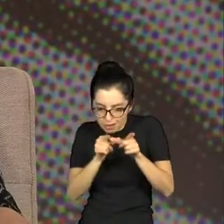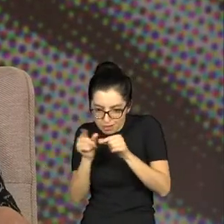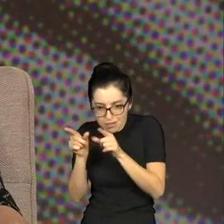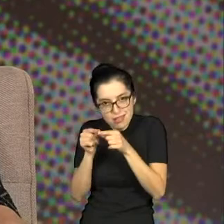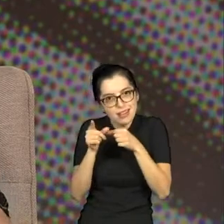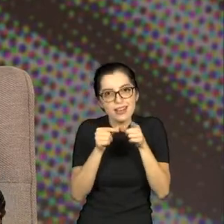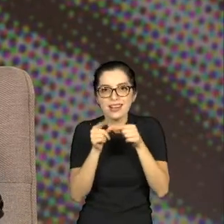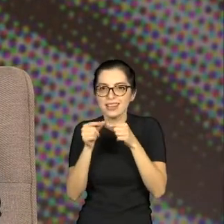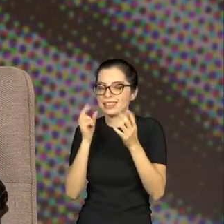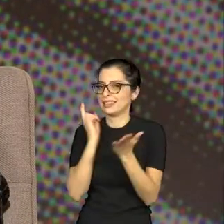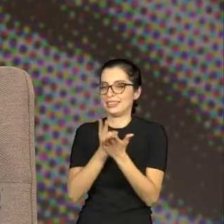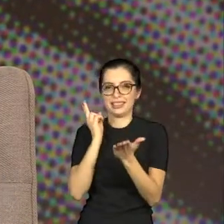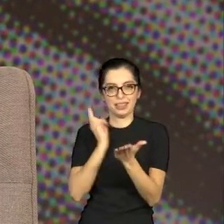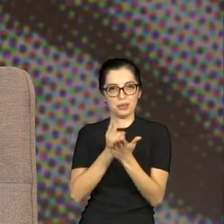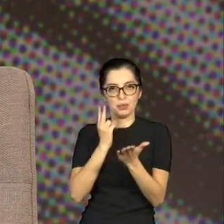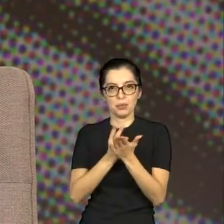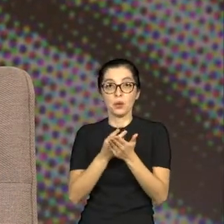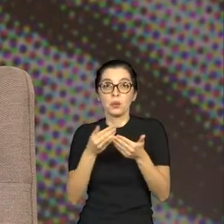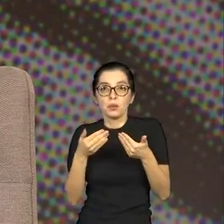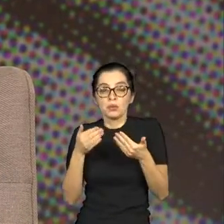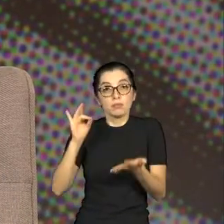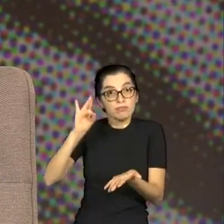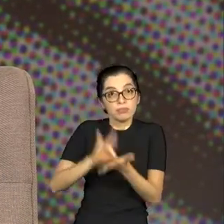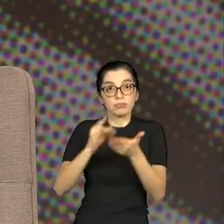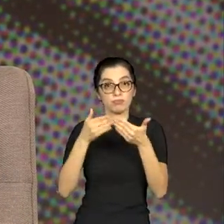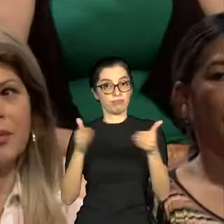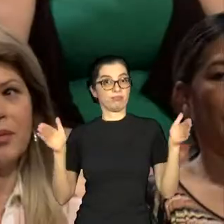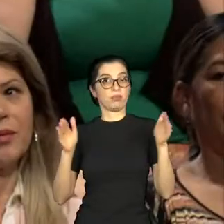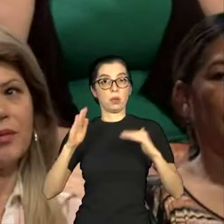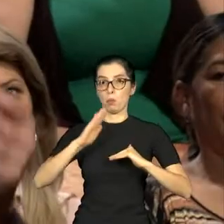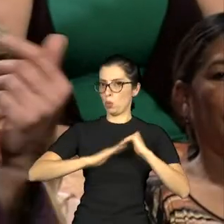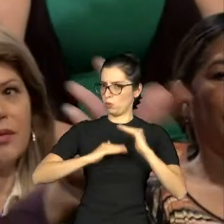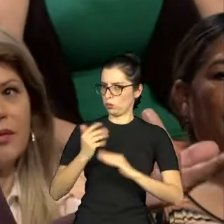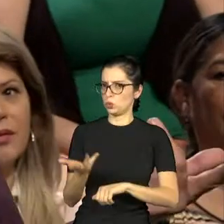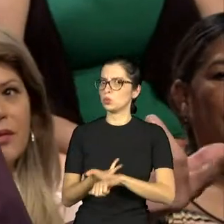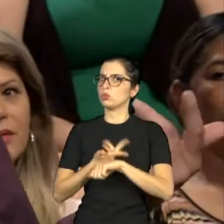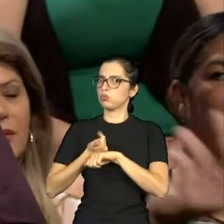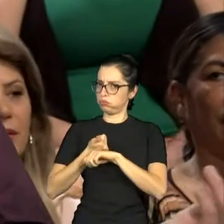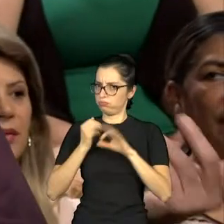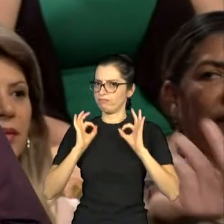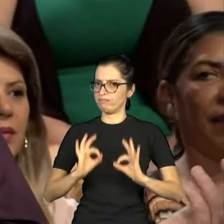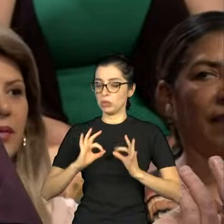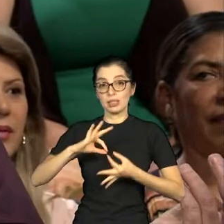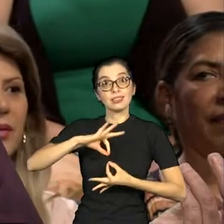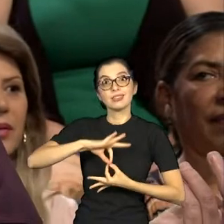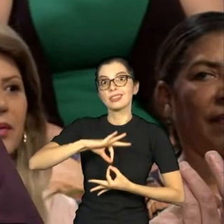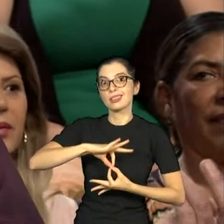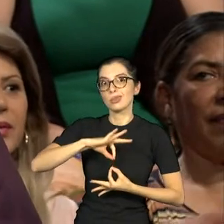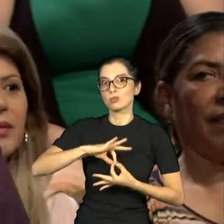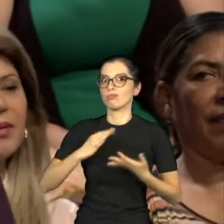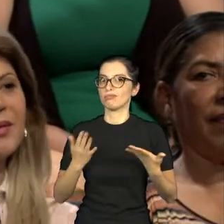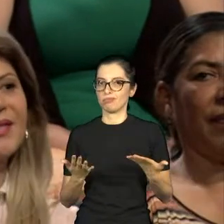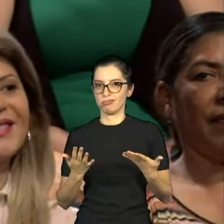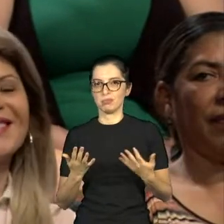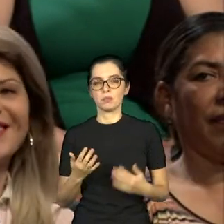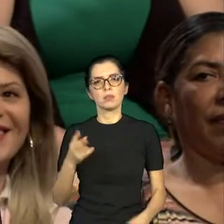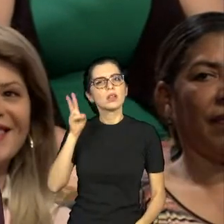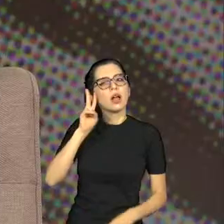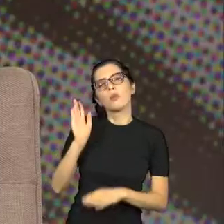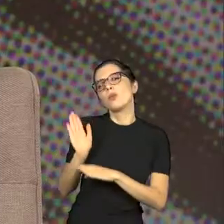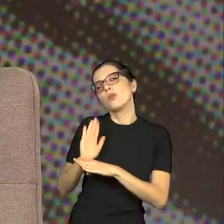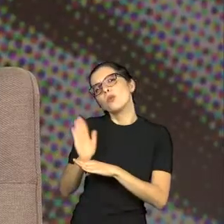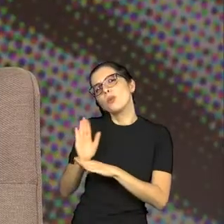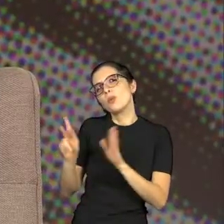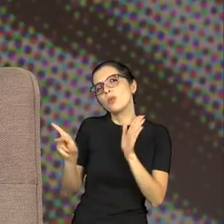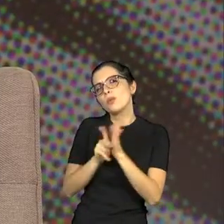no dia certo. Um grande astrólogo também. Denise, adivinha quem dessa peça, Chorinho, mandou uma mensagem para